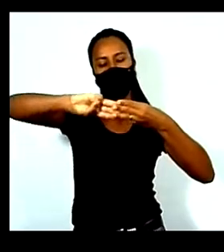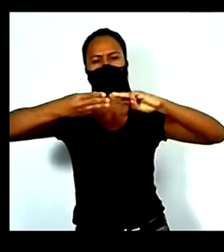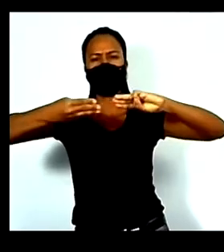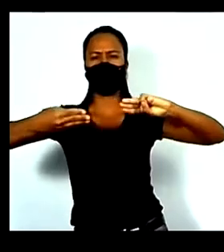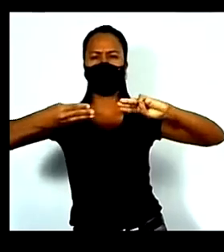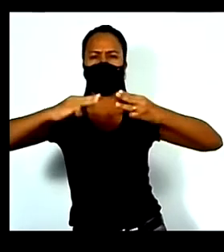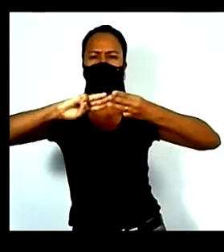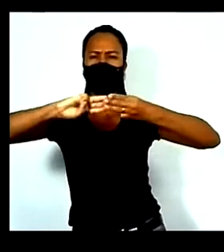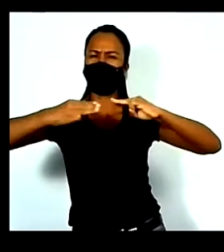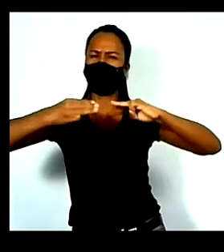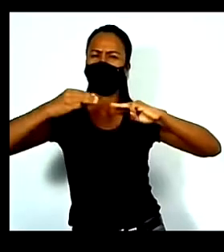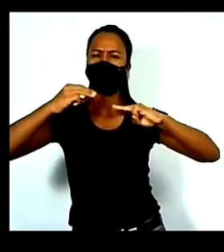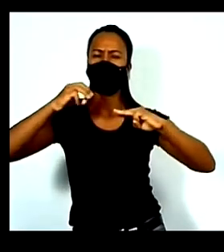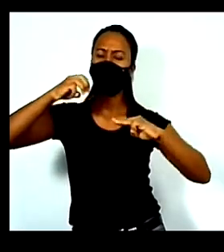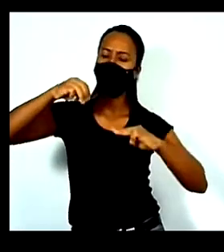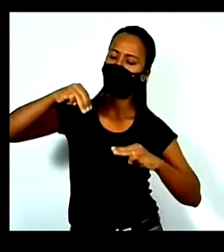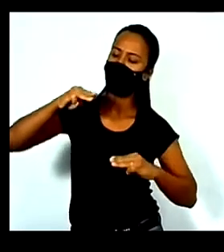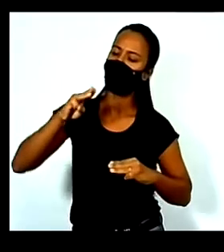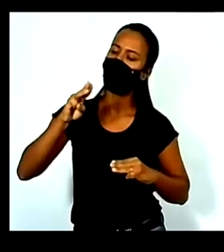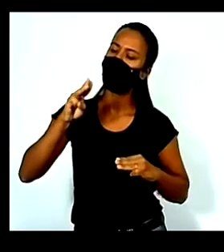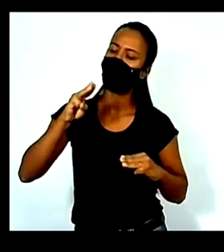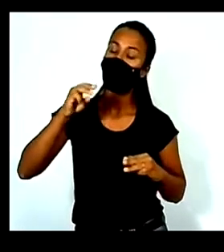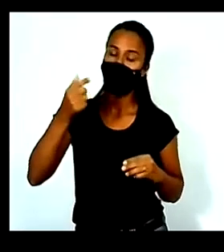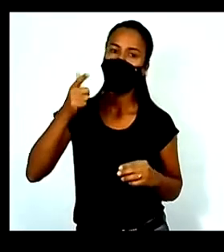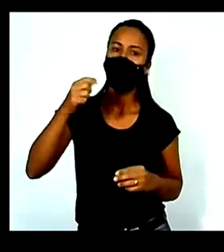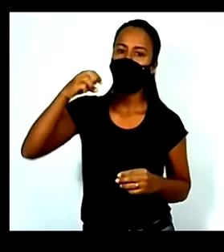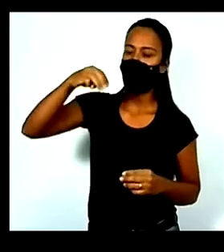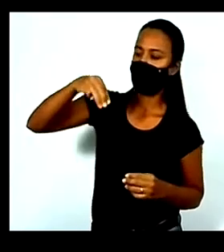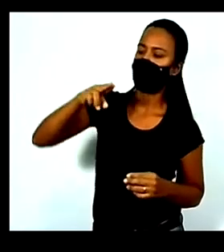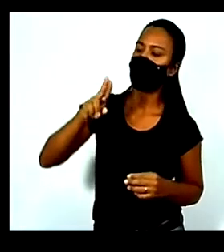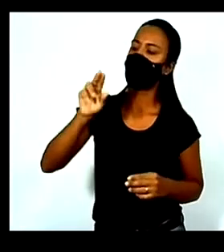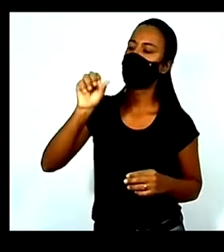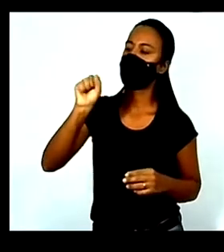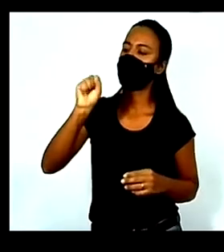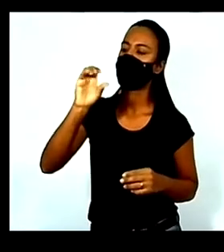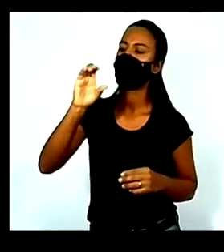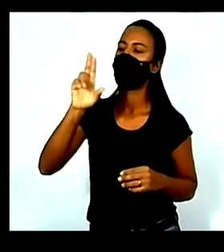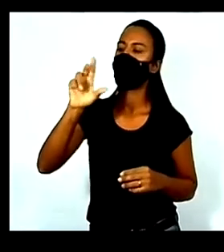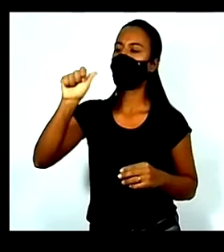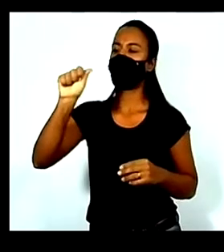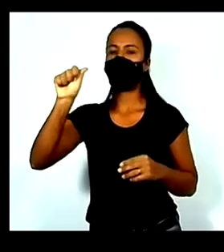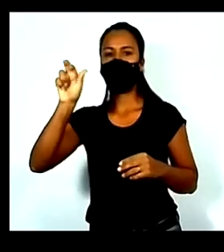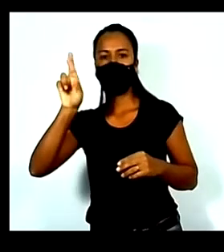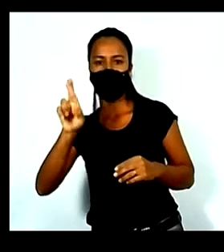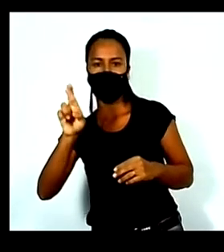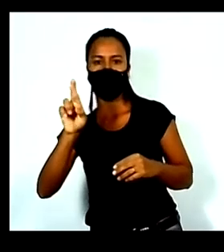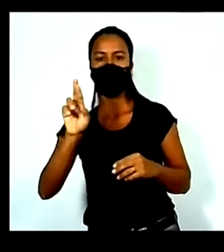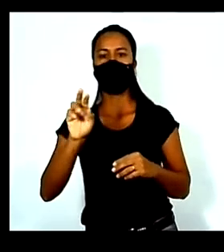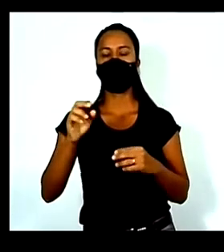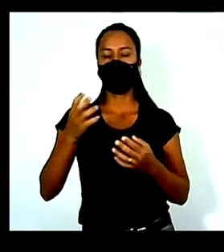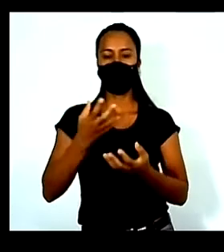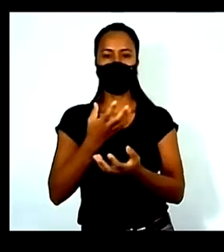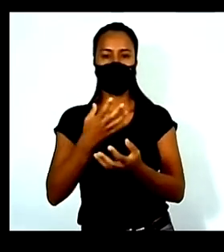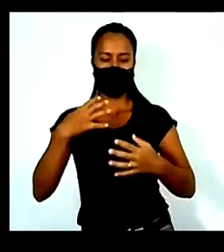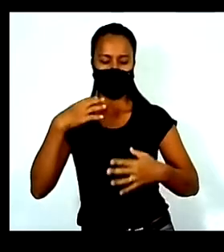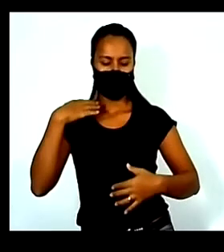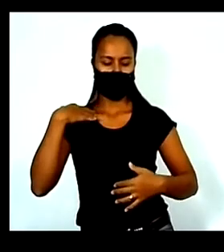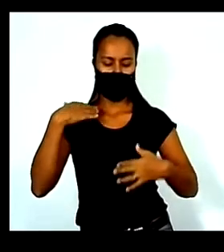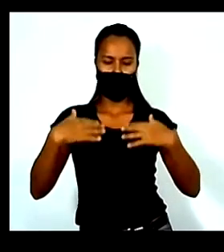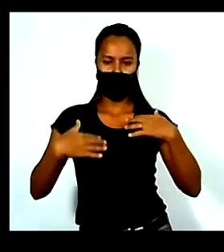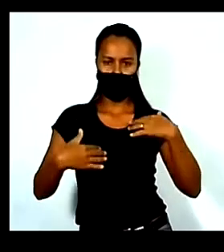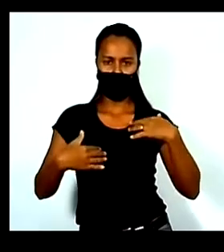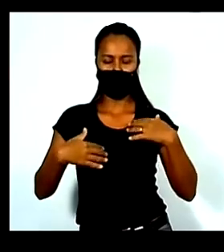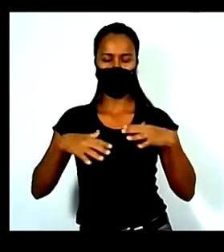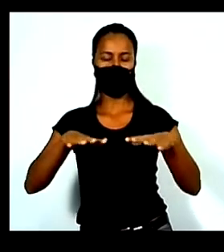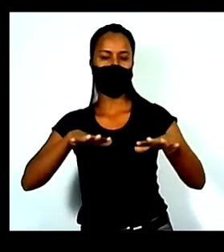muscular? Nosso esqueleto ele não se move sozinho, tá? Então, não é somente os ossos que participam da movimentação. Os músculos também eles